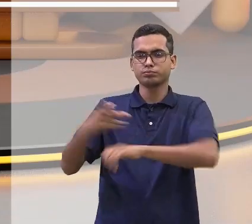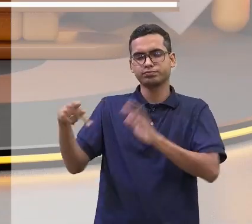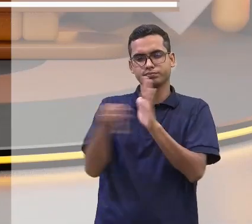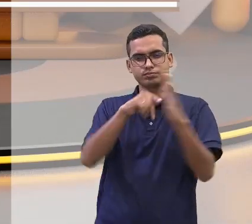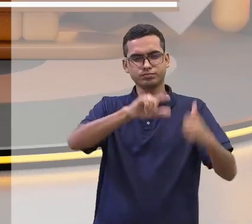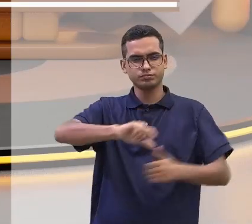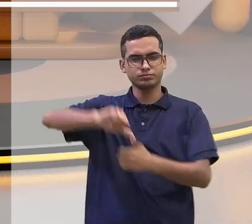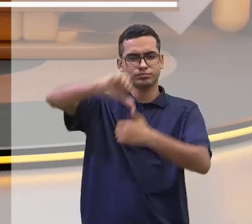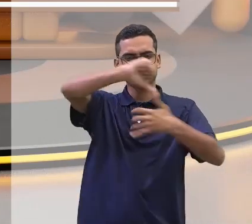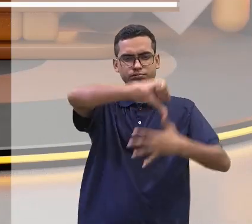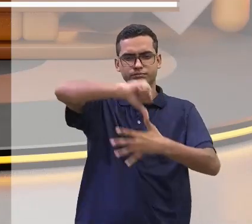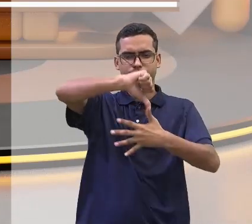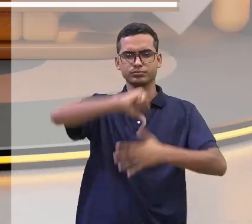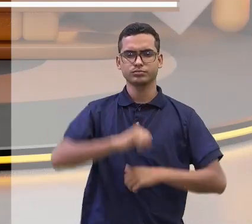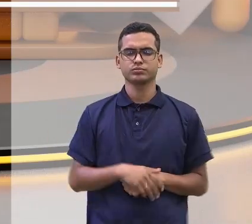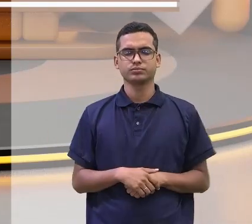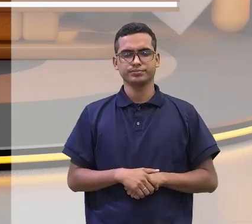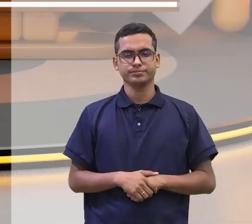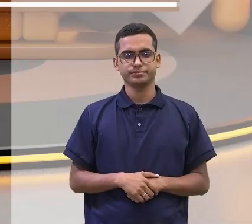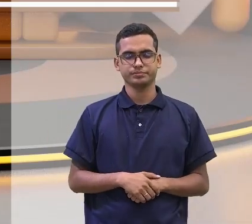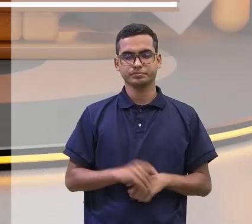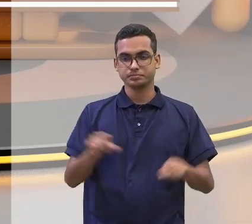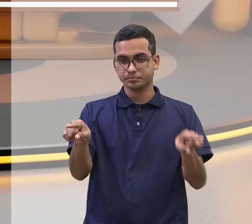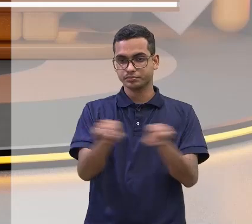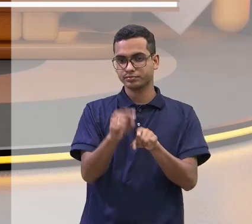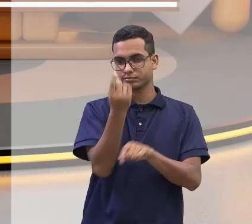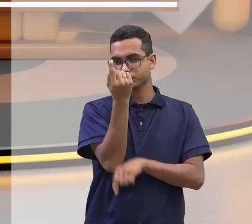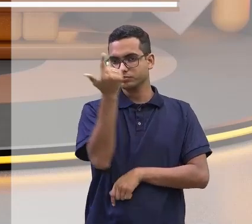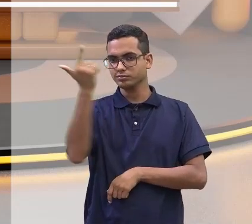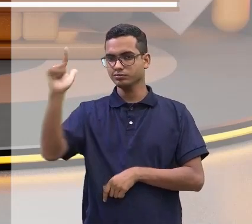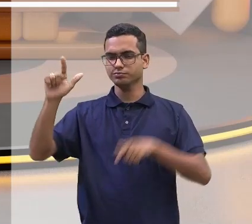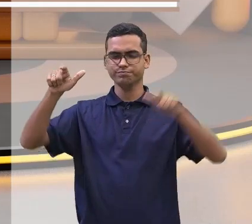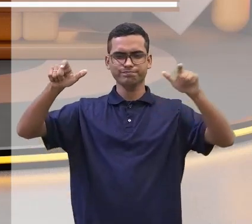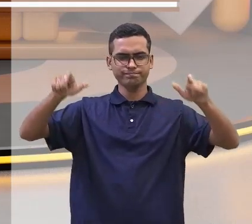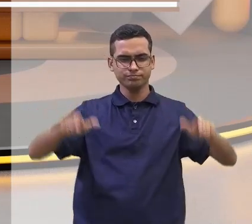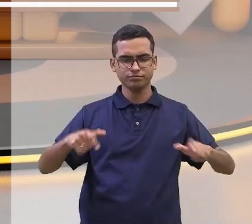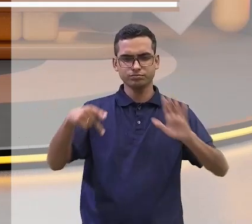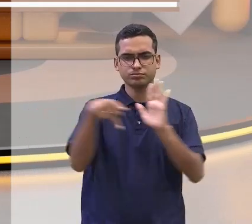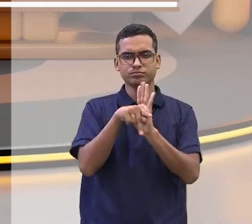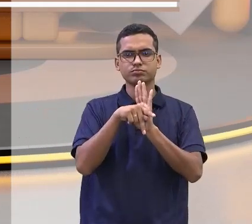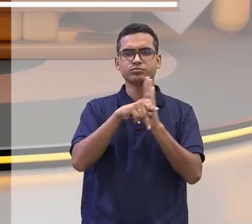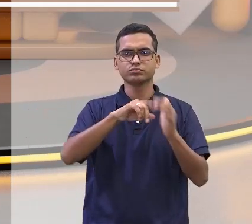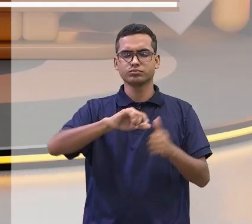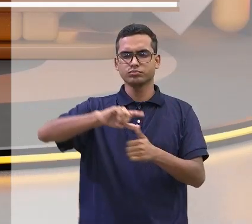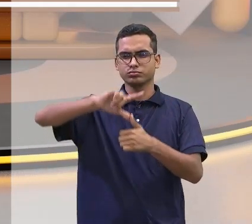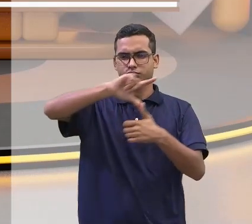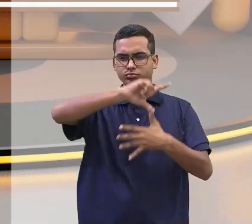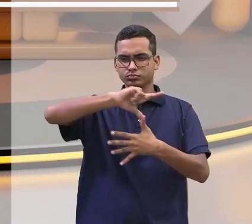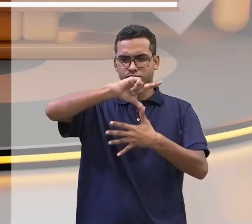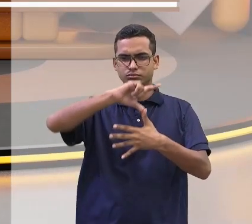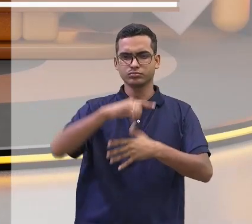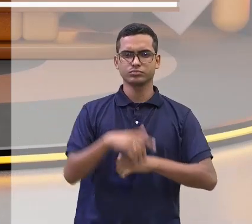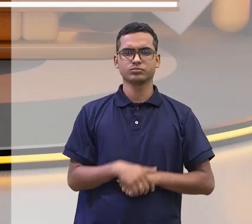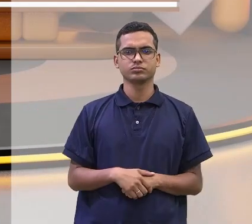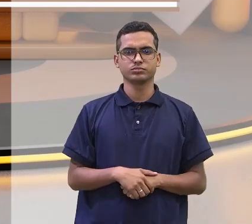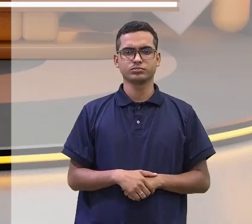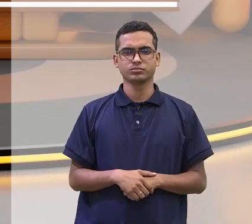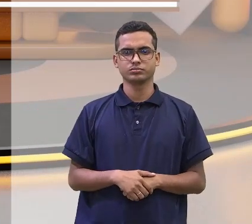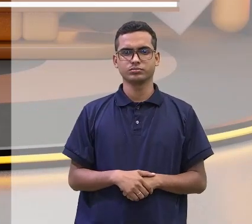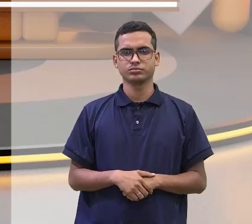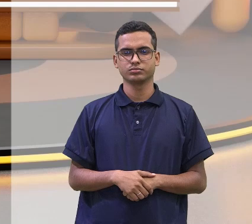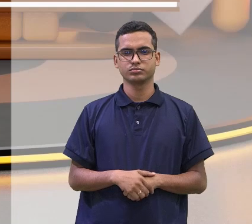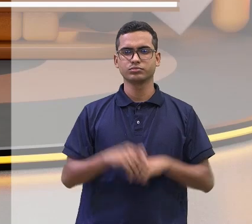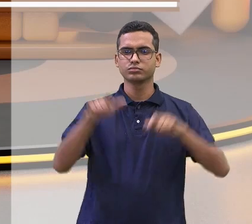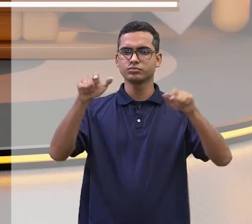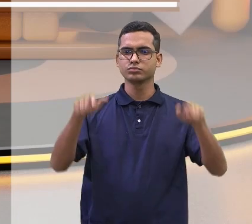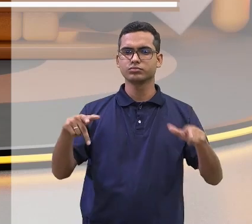outro local que a gente também verifica que tem condições, que é da América Latina, na Cordilheira dos Andes, se chama a cidade